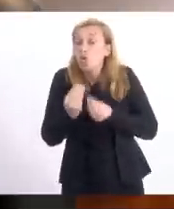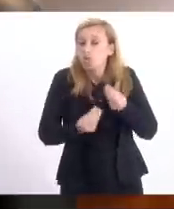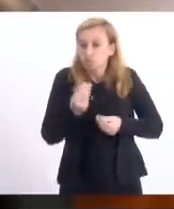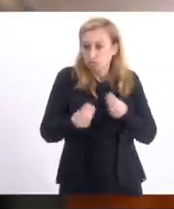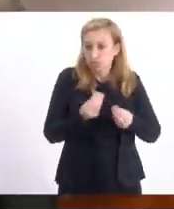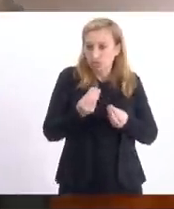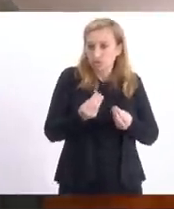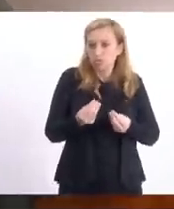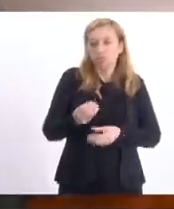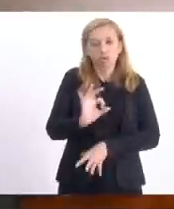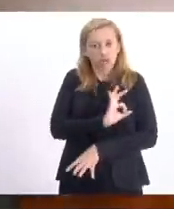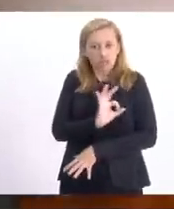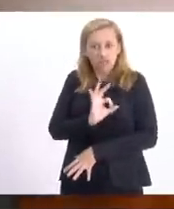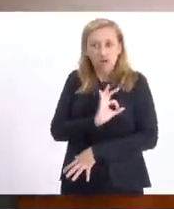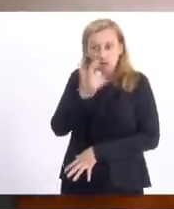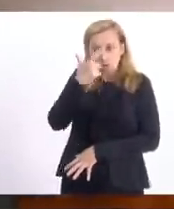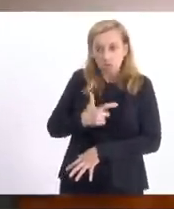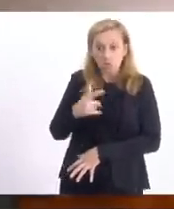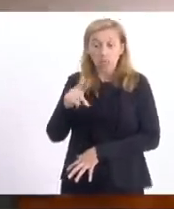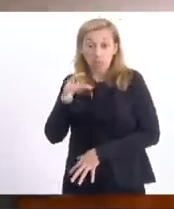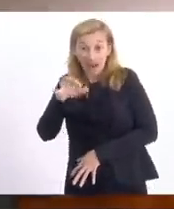Eu não tenho como, como policial, como praça,